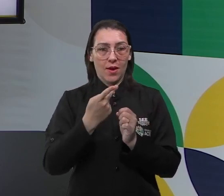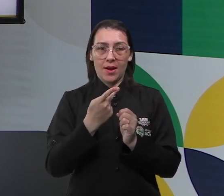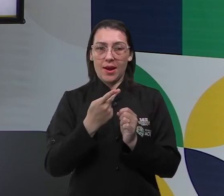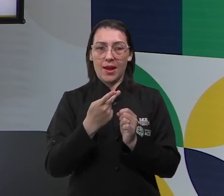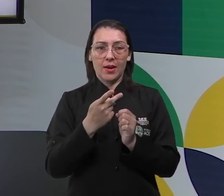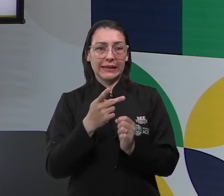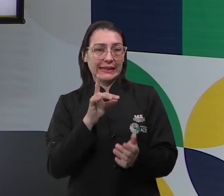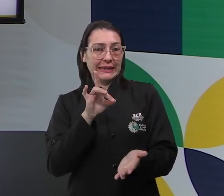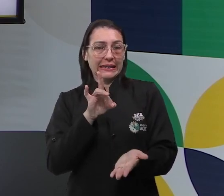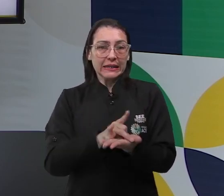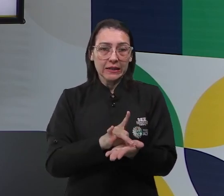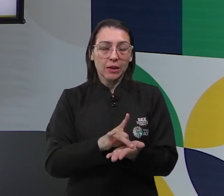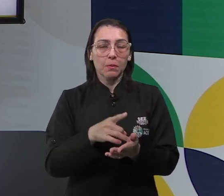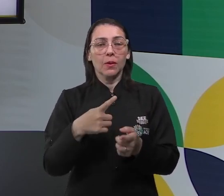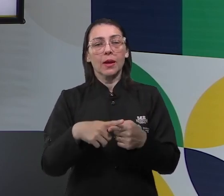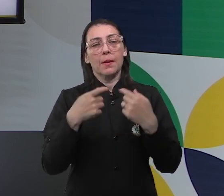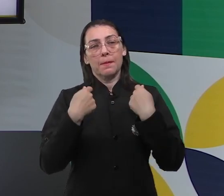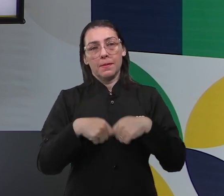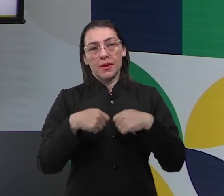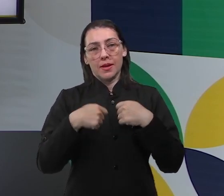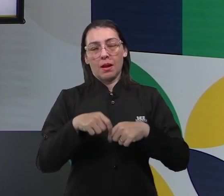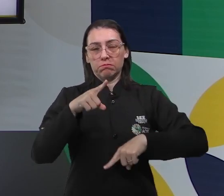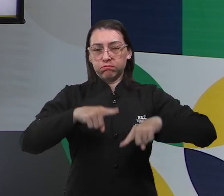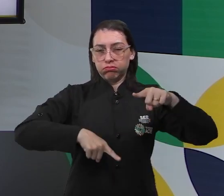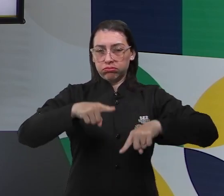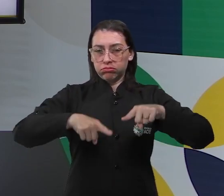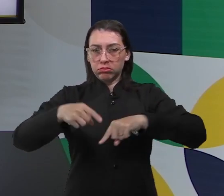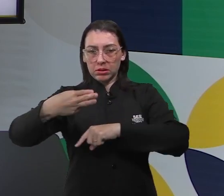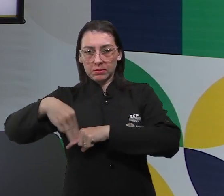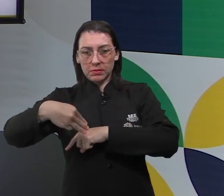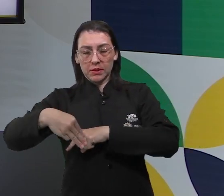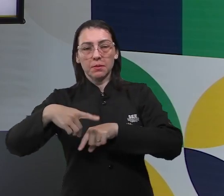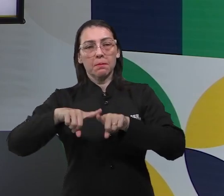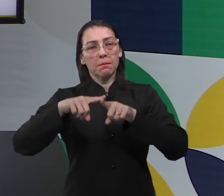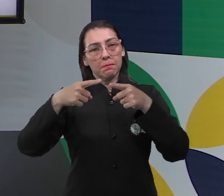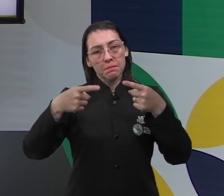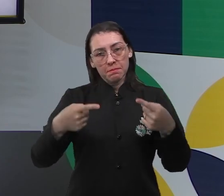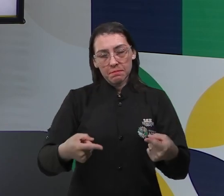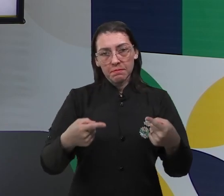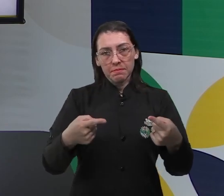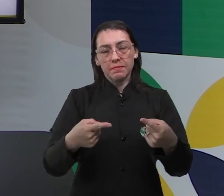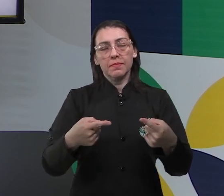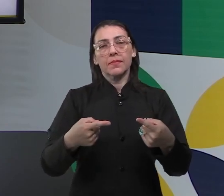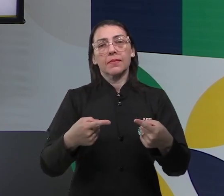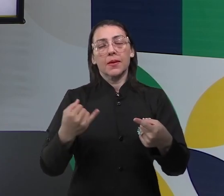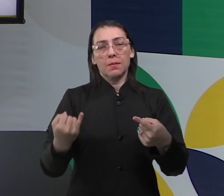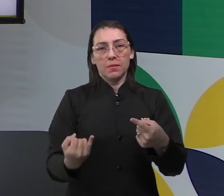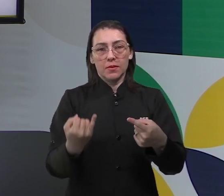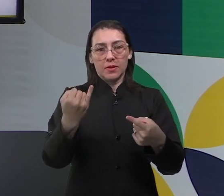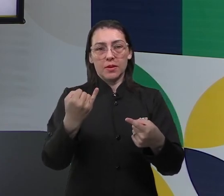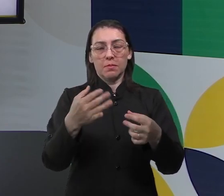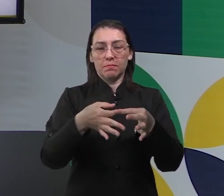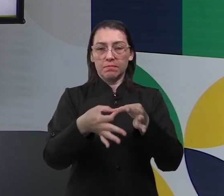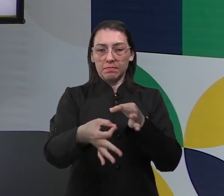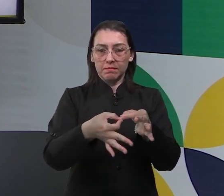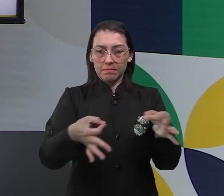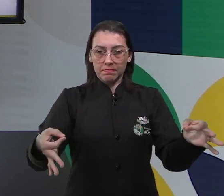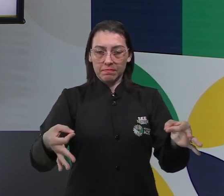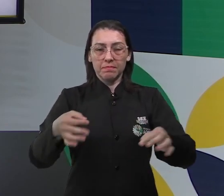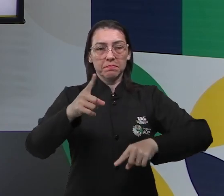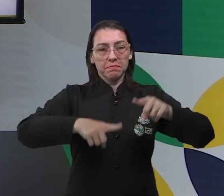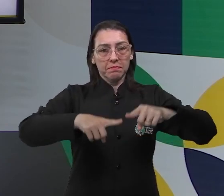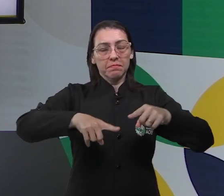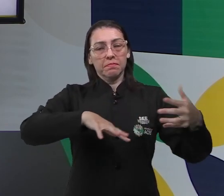é um número real aqui, porque nós precisamos de muitas ferramentas matemáticas, mas eles servem para medir coisas